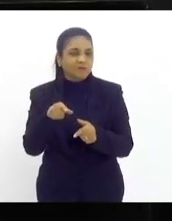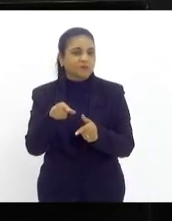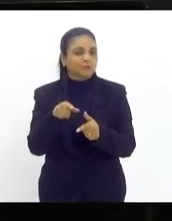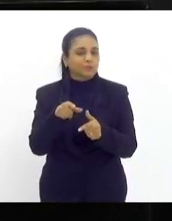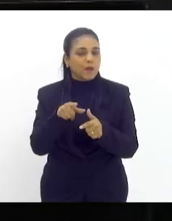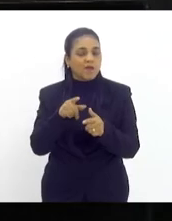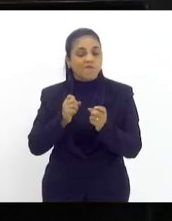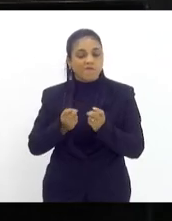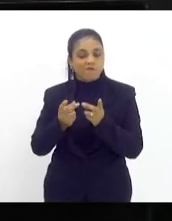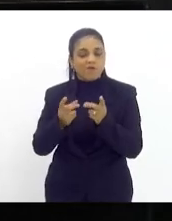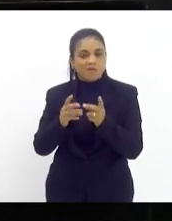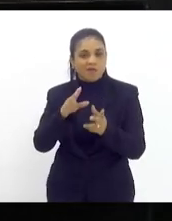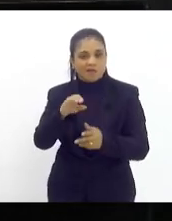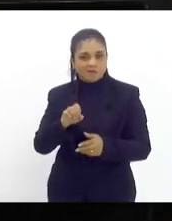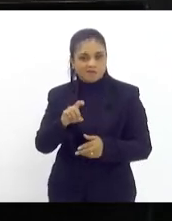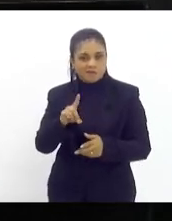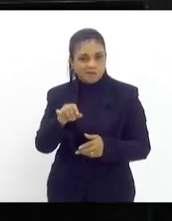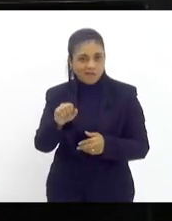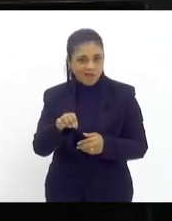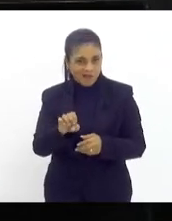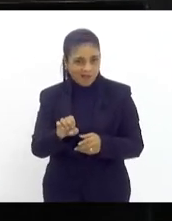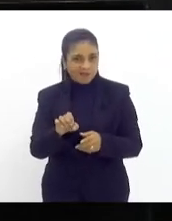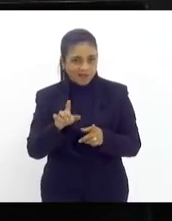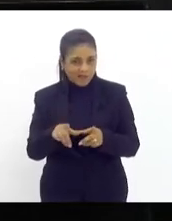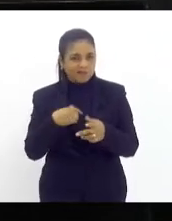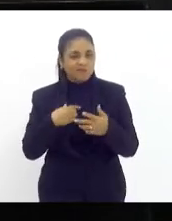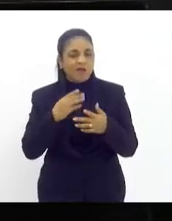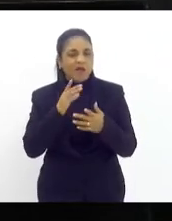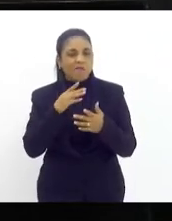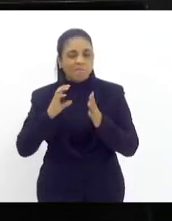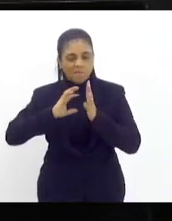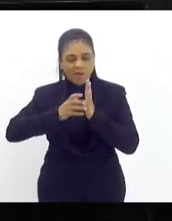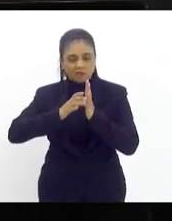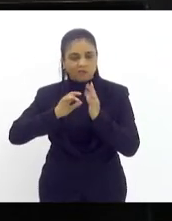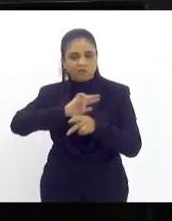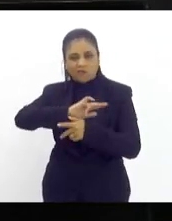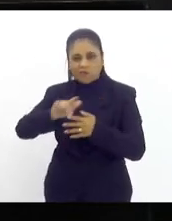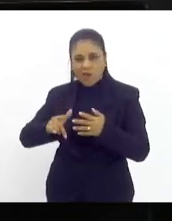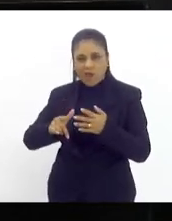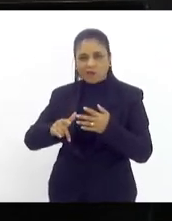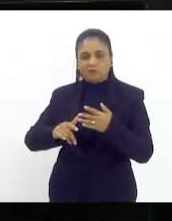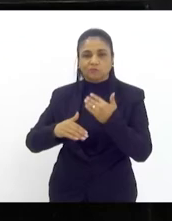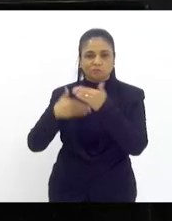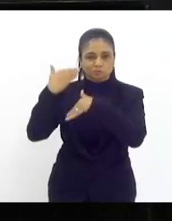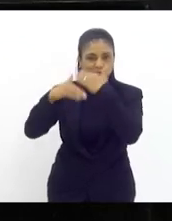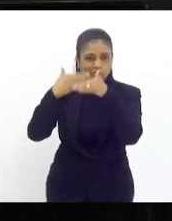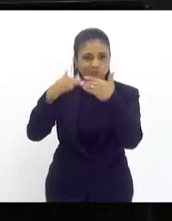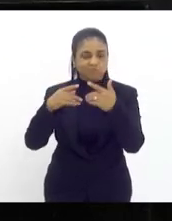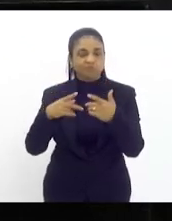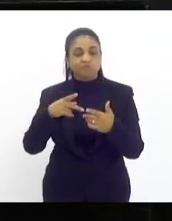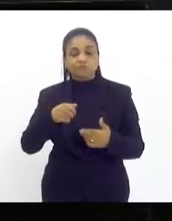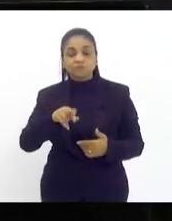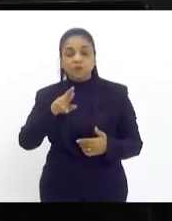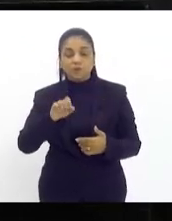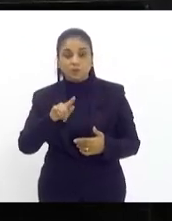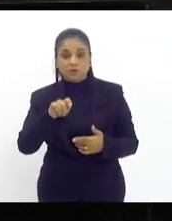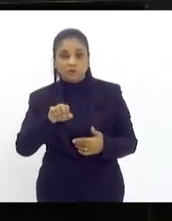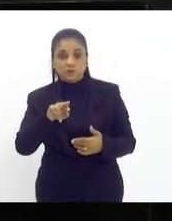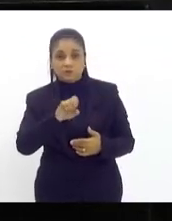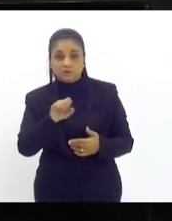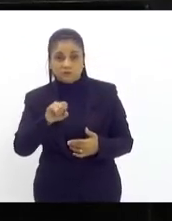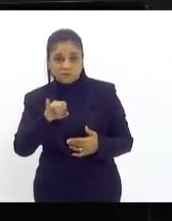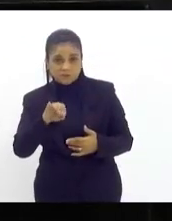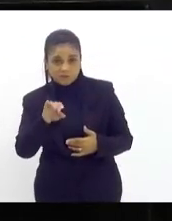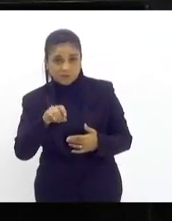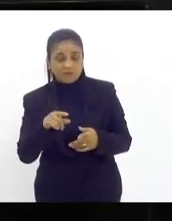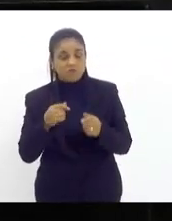sociais o sindicato dos trabalhadores da Cedae vários partidos políticos progressistas foram até as ruas de Teresópolis juntaram com as associações